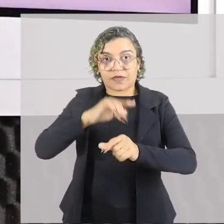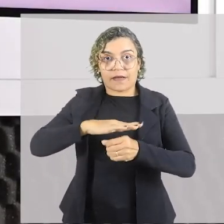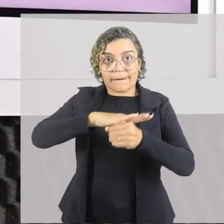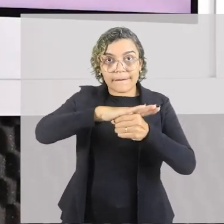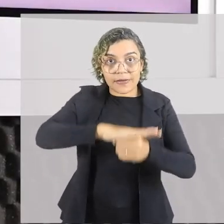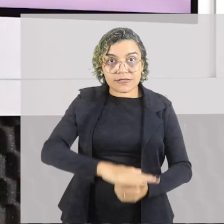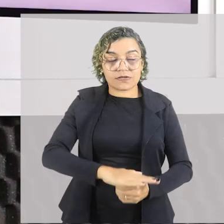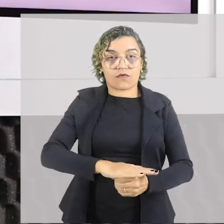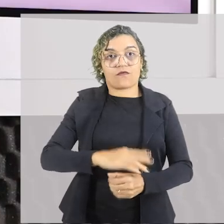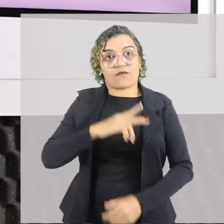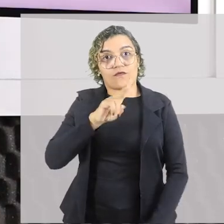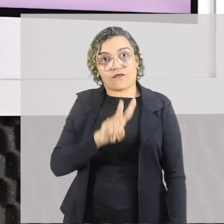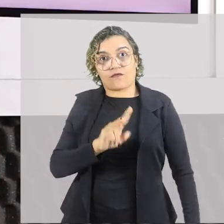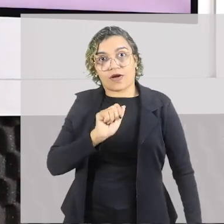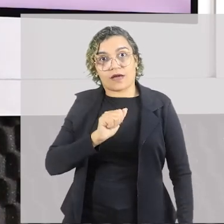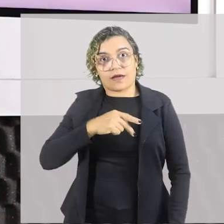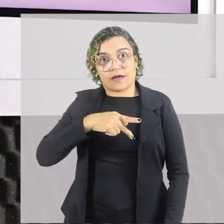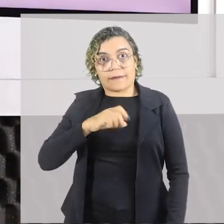vapor.